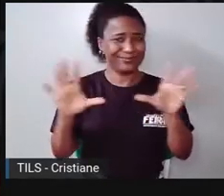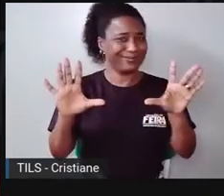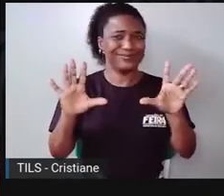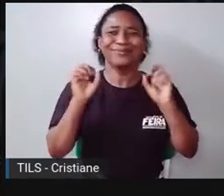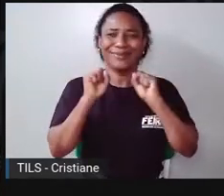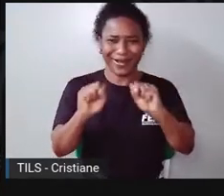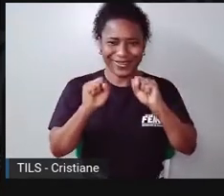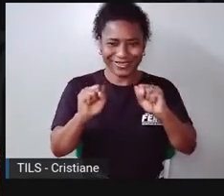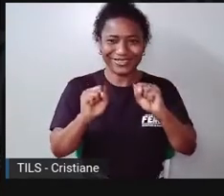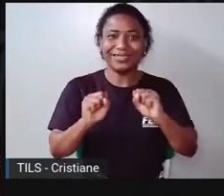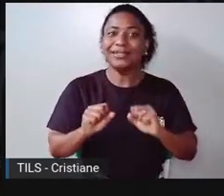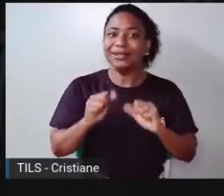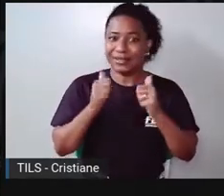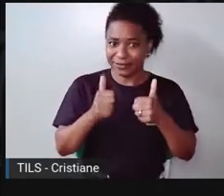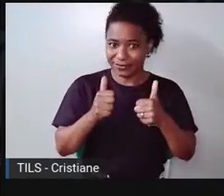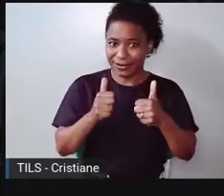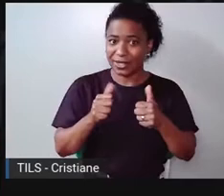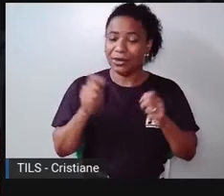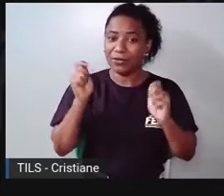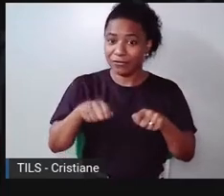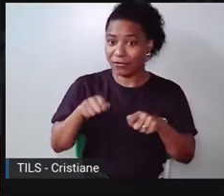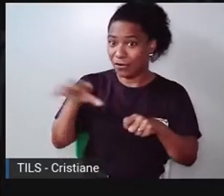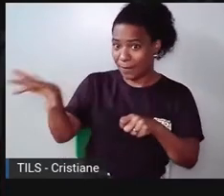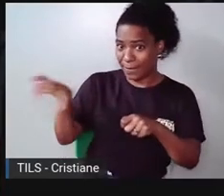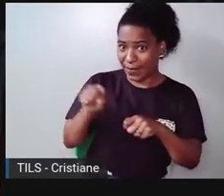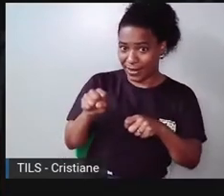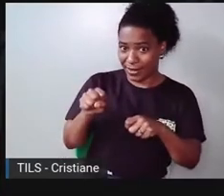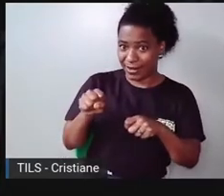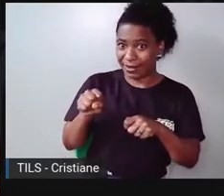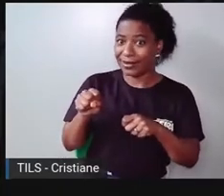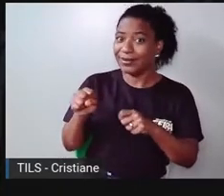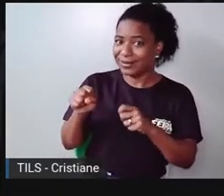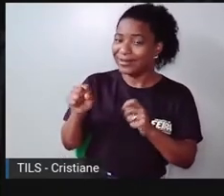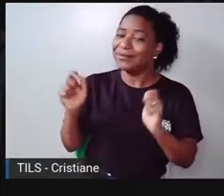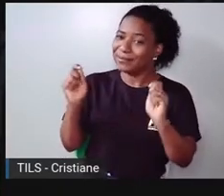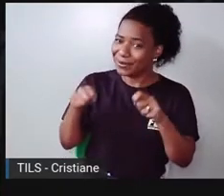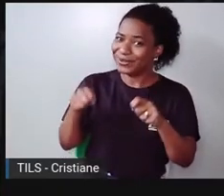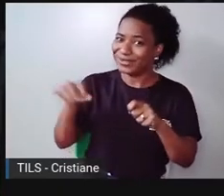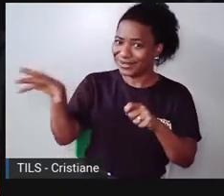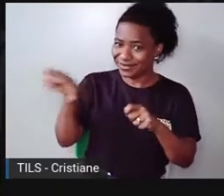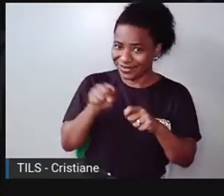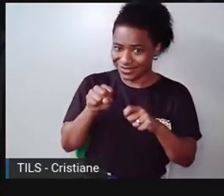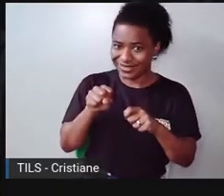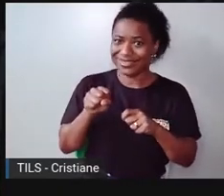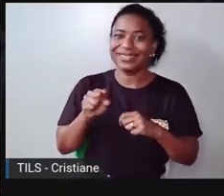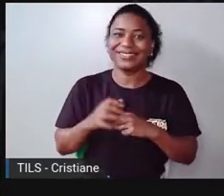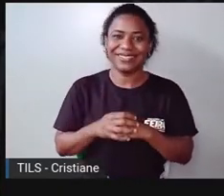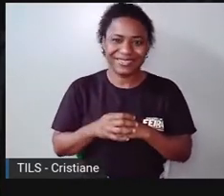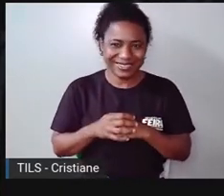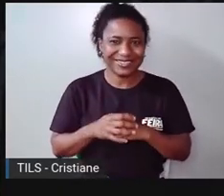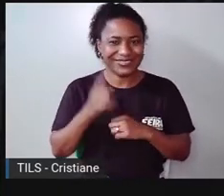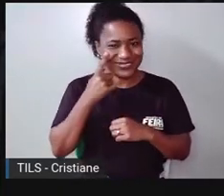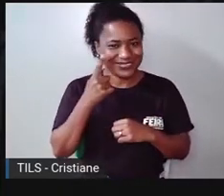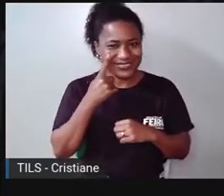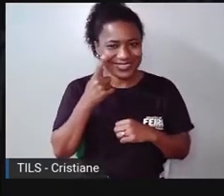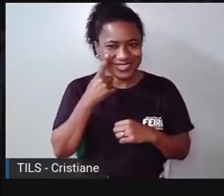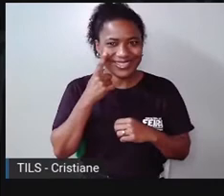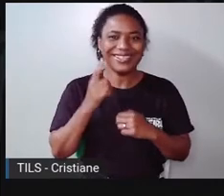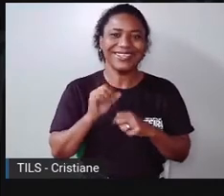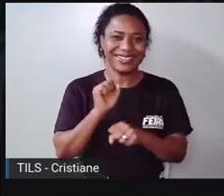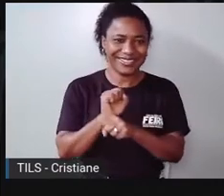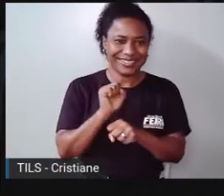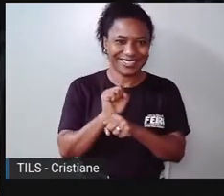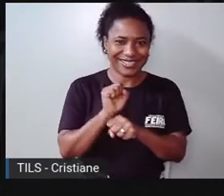tá bom. Eu posso pegar uma para você, Pro? É para já. Tá Vai lá joia. na cozinha Eu e vou pega. lá, hein? Estamos